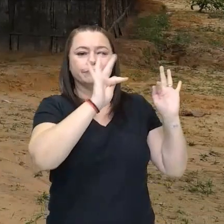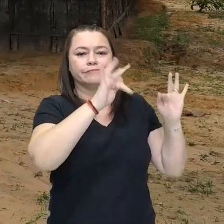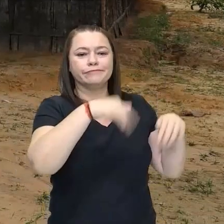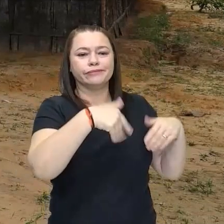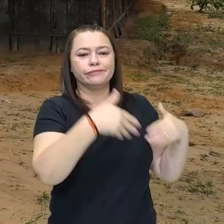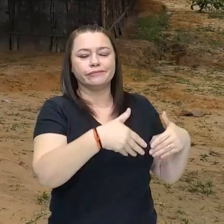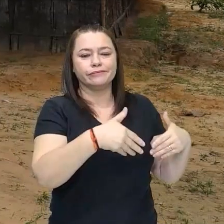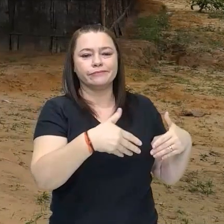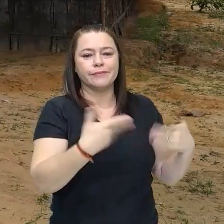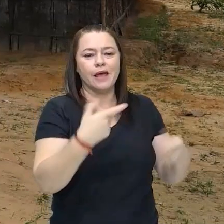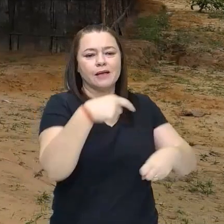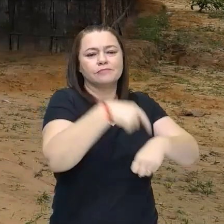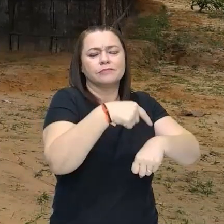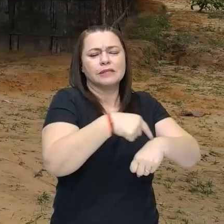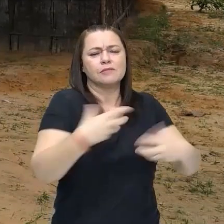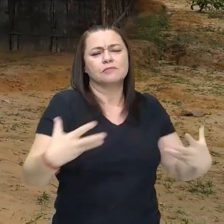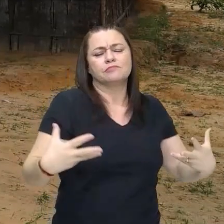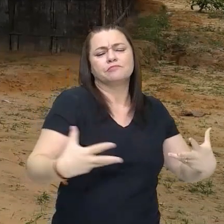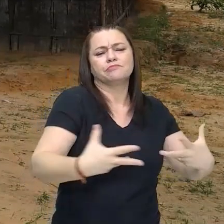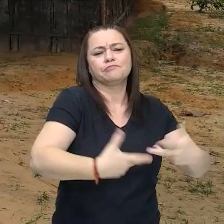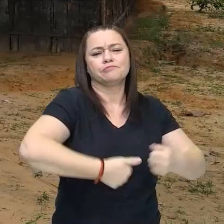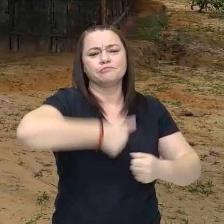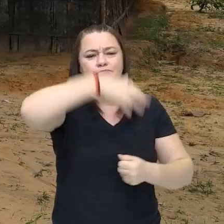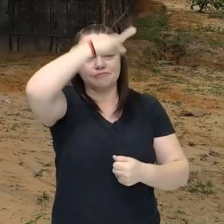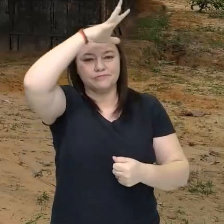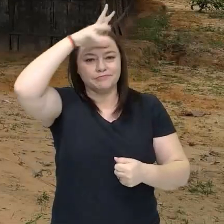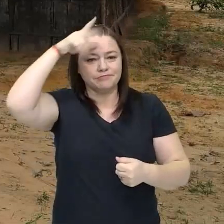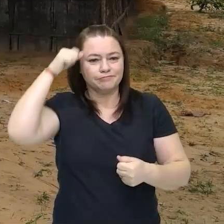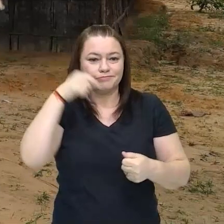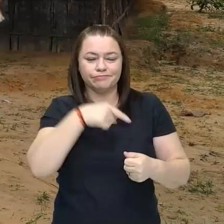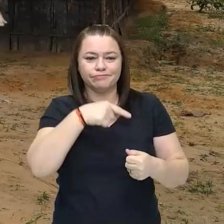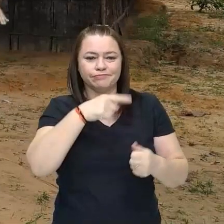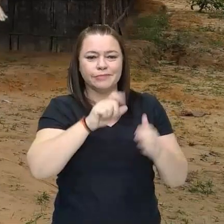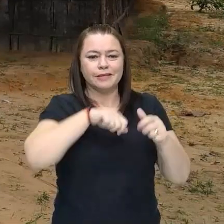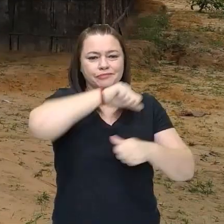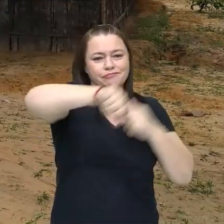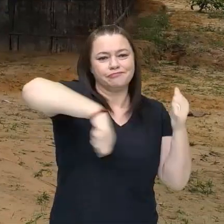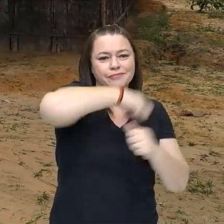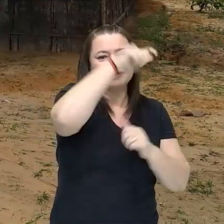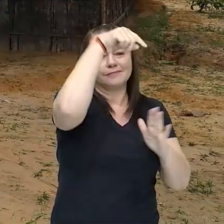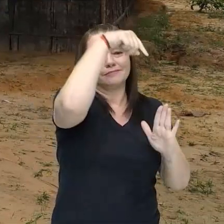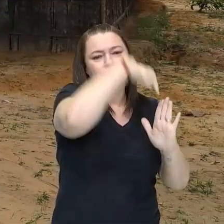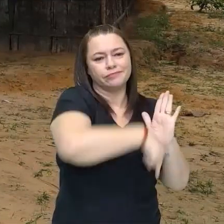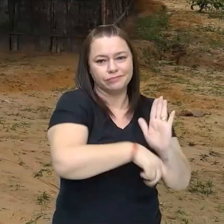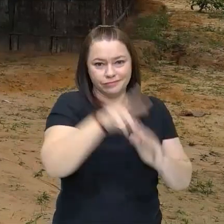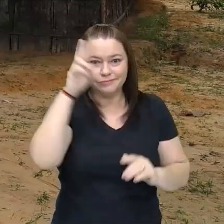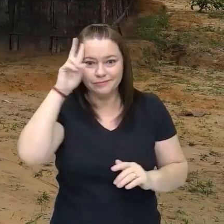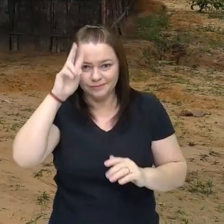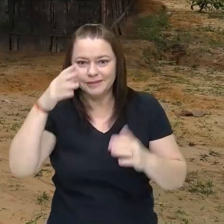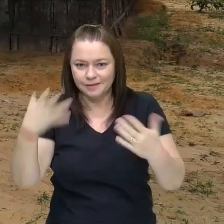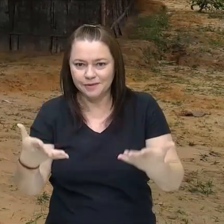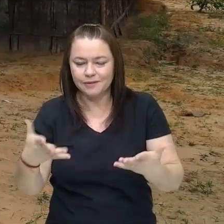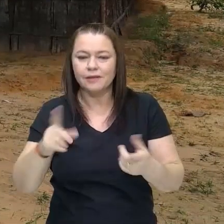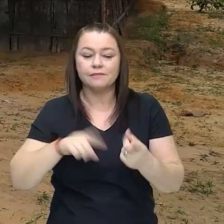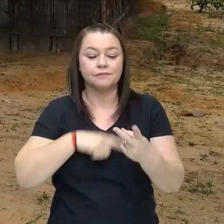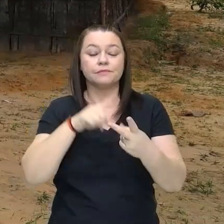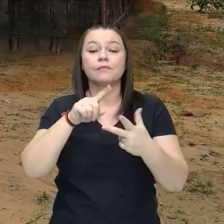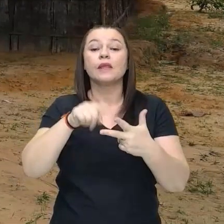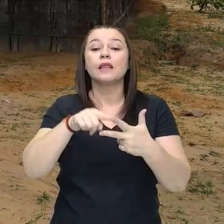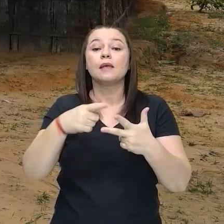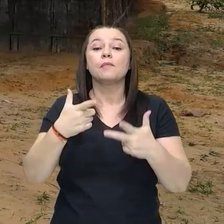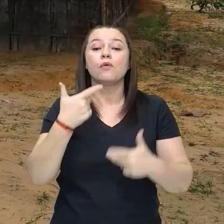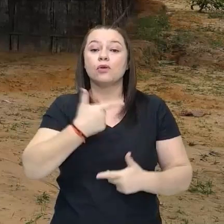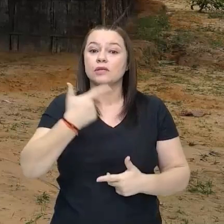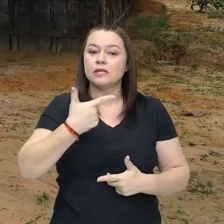bela época, a Belle Époque acaba, aí a nossa economia entra em decadência. Lembra disso, né? Aí depois vem a Segunda